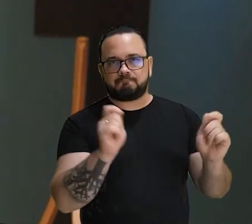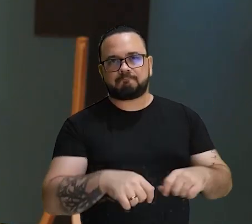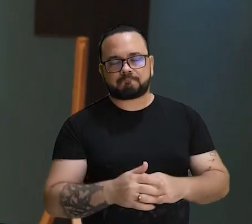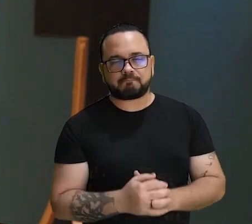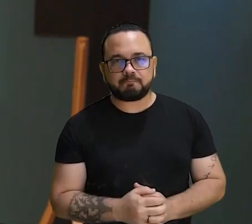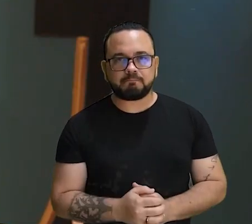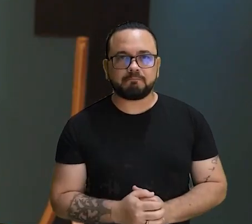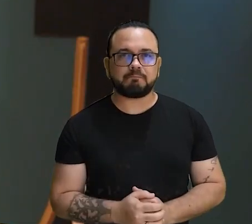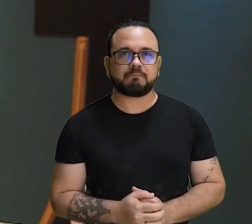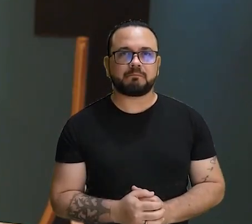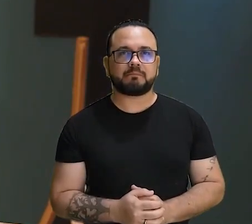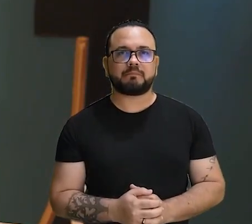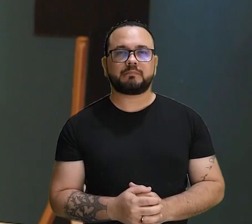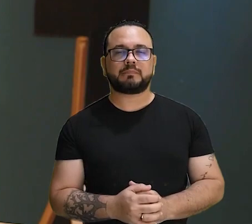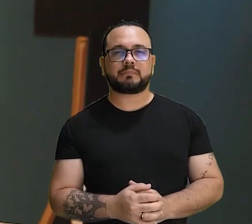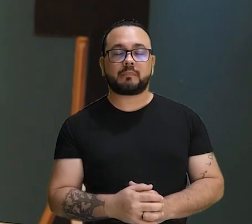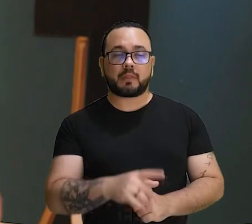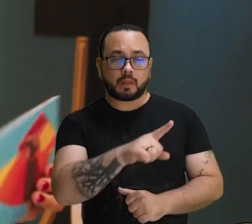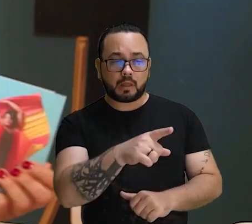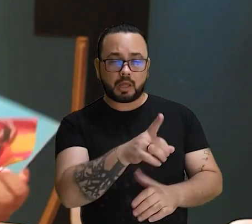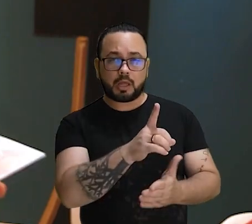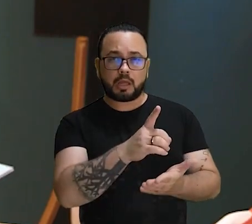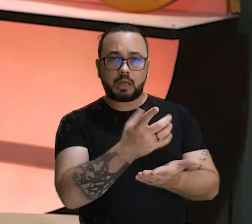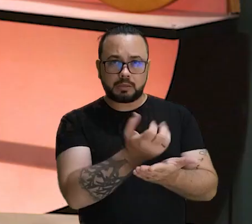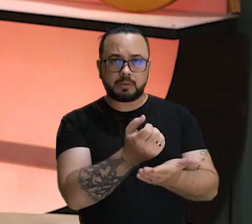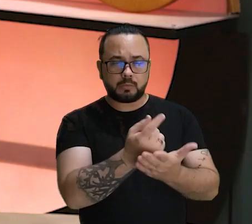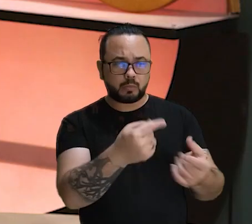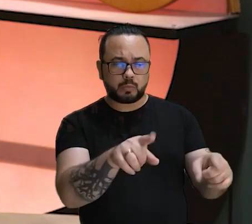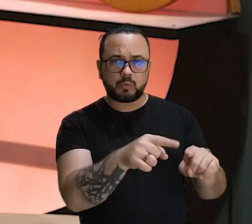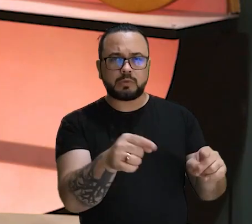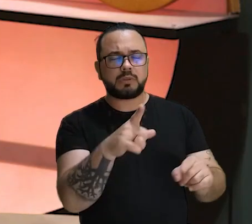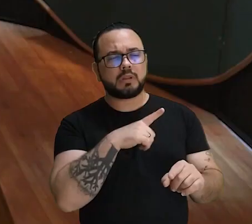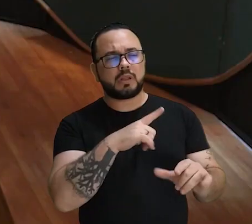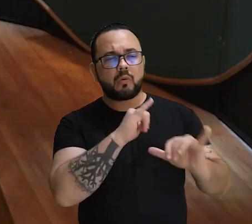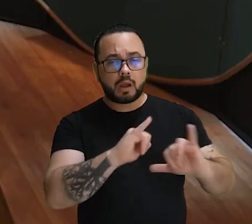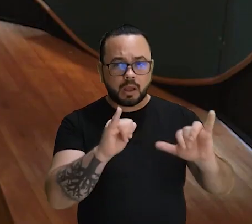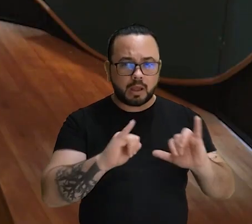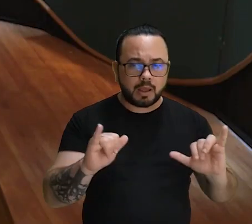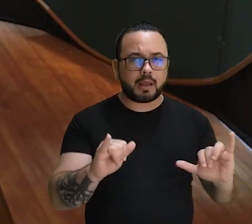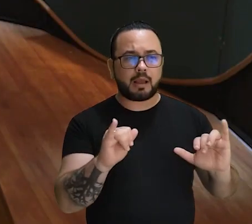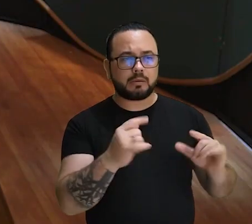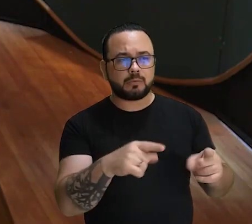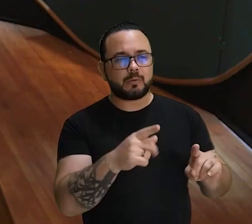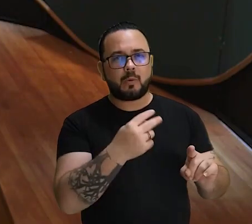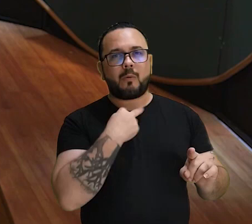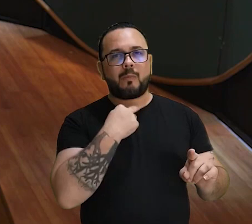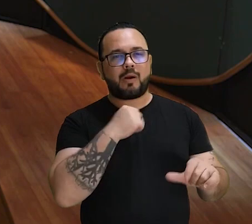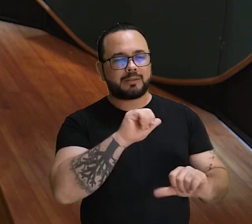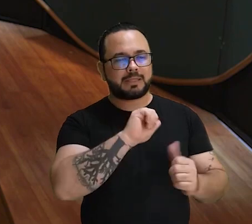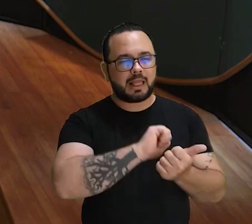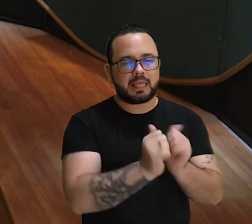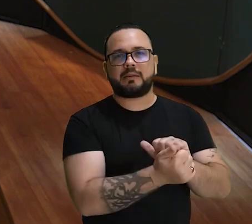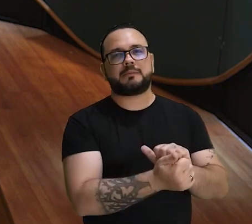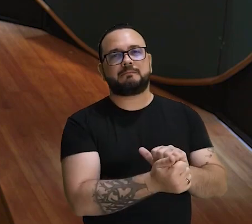Sim, sim. E aí quando... Acho que o disco tem essa coisa de ser um retrato fonográfico que você não tem como mexer depois, né? Sim.